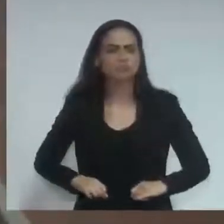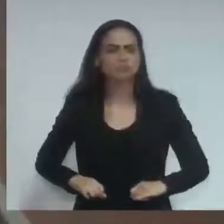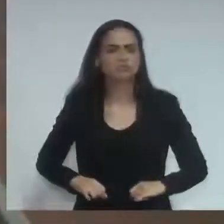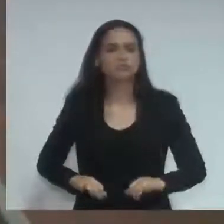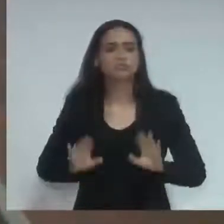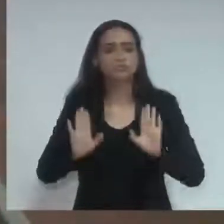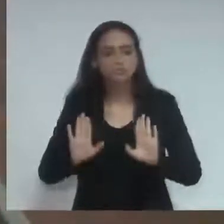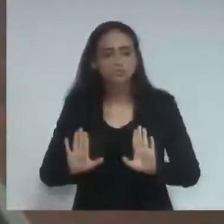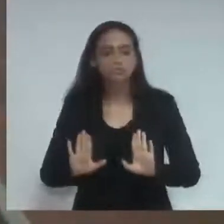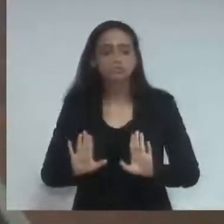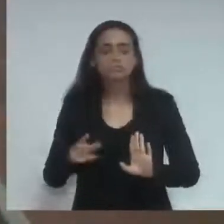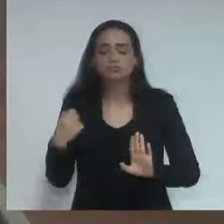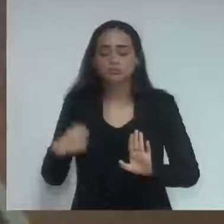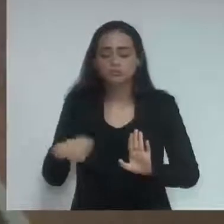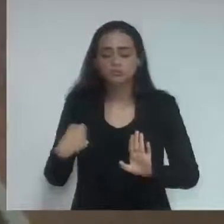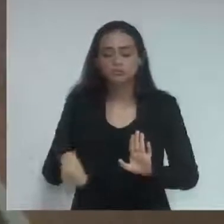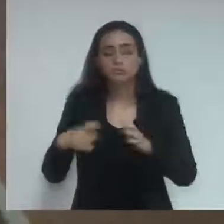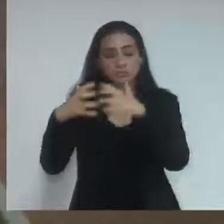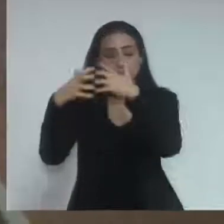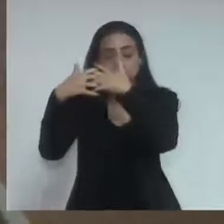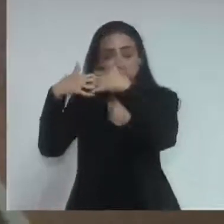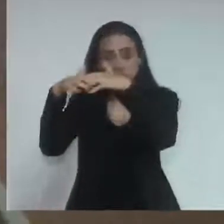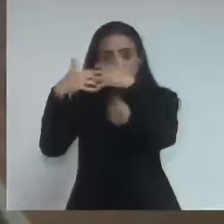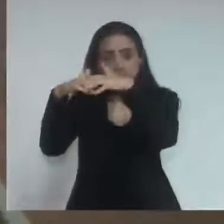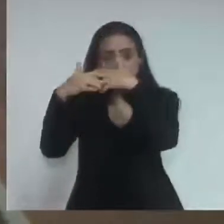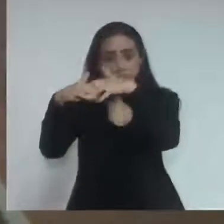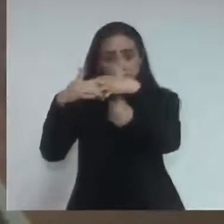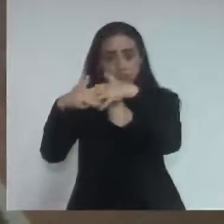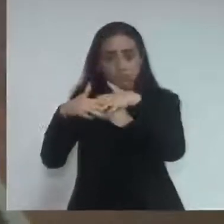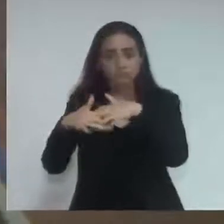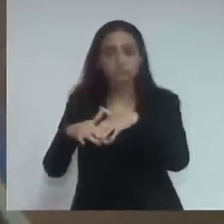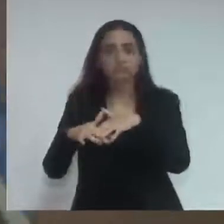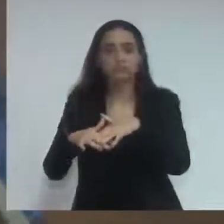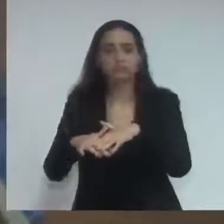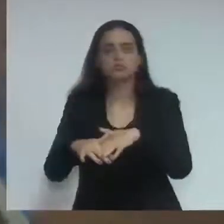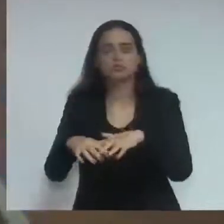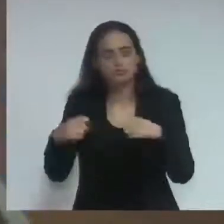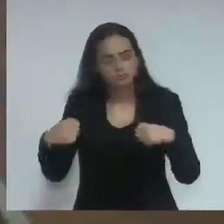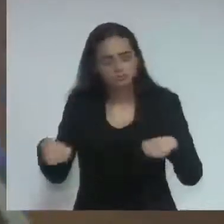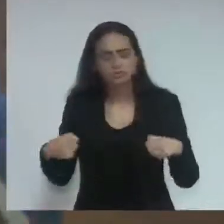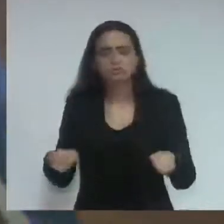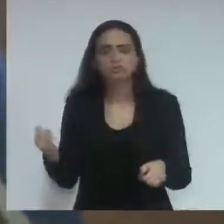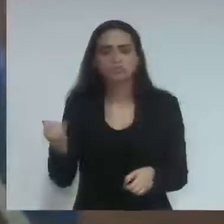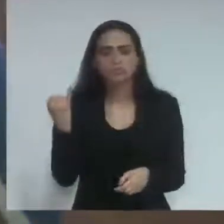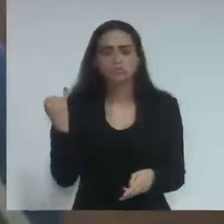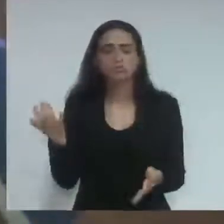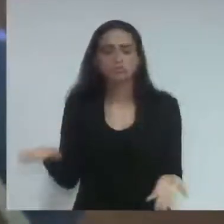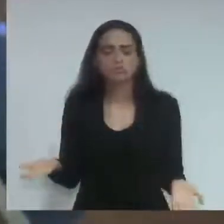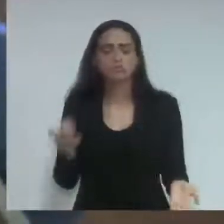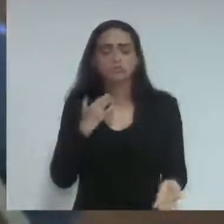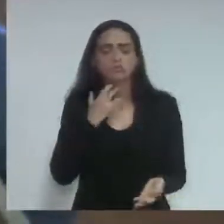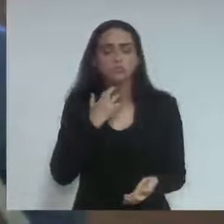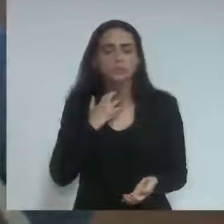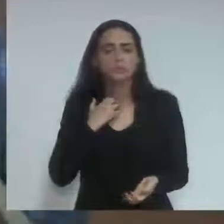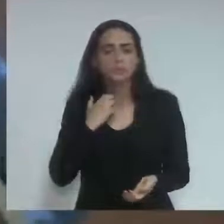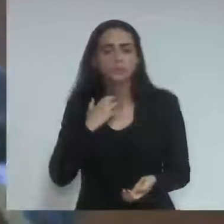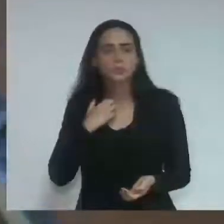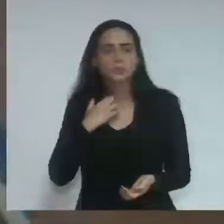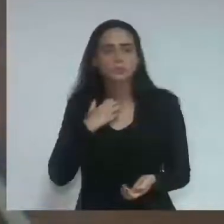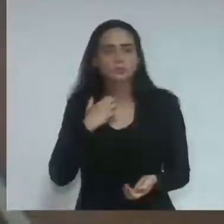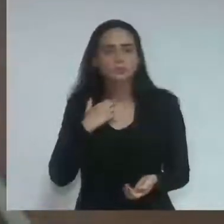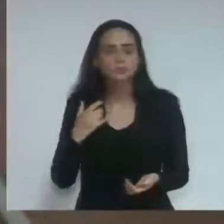uma análise, uma filtragem e ter um critério claro para isso, né? Não dá para se perder tempo com